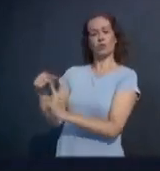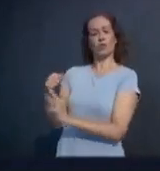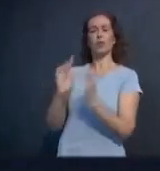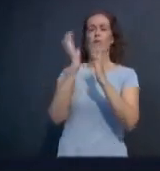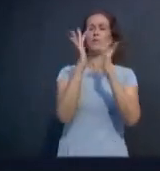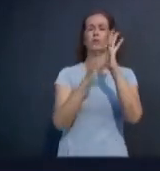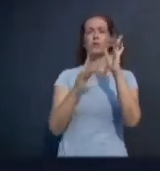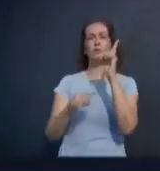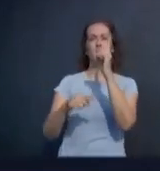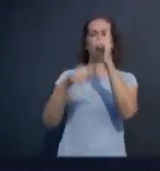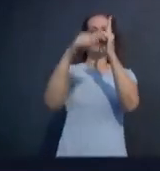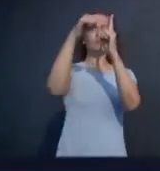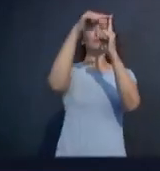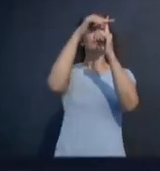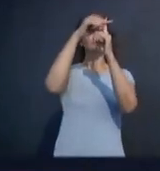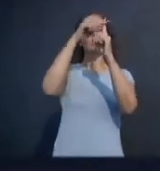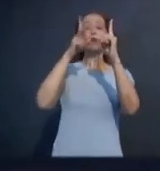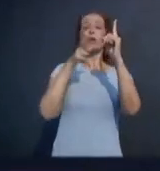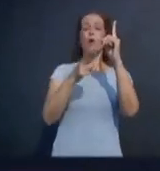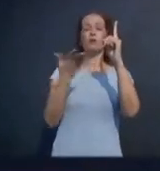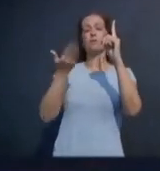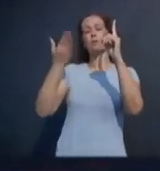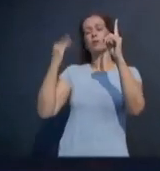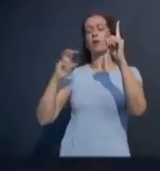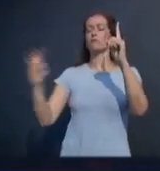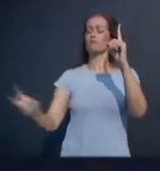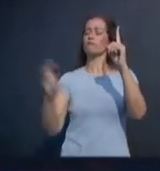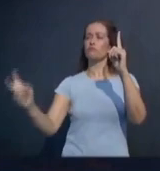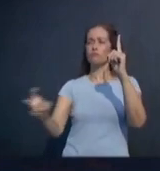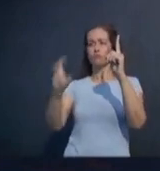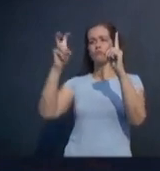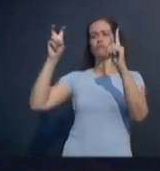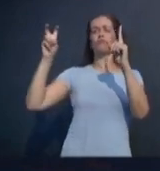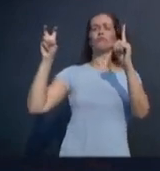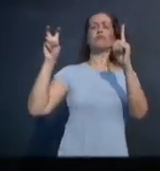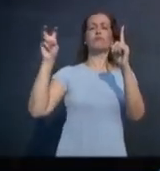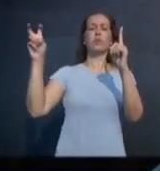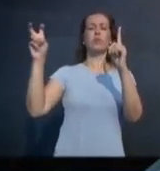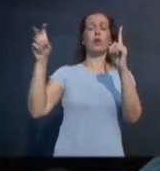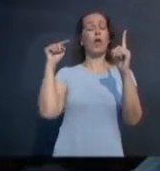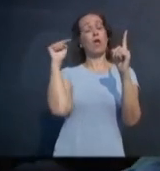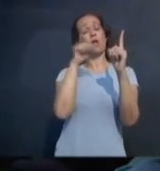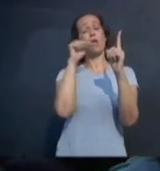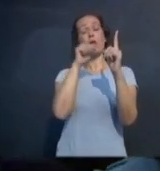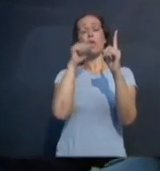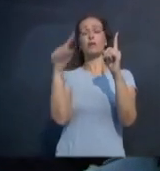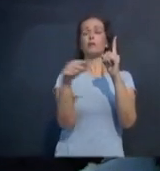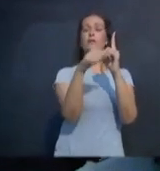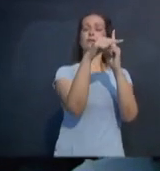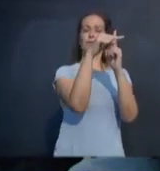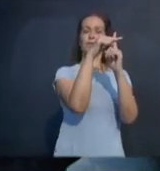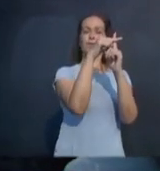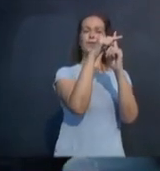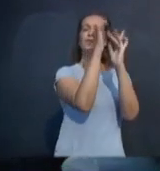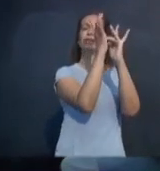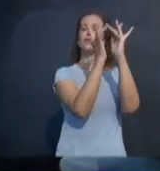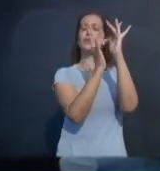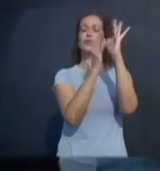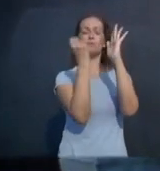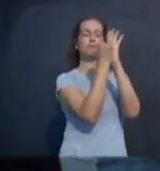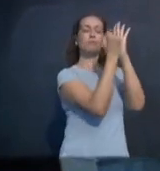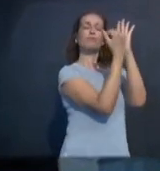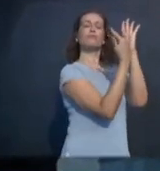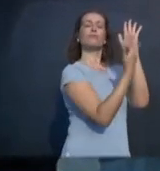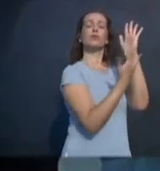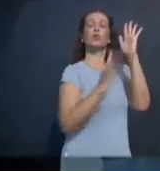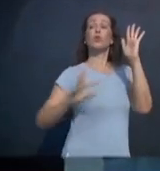foi levantada, serpente de metal, lá no deserto, Jesus na cruz foi levantado, para que